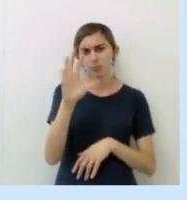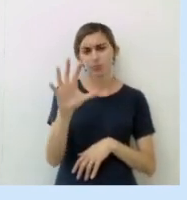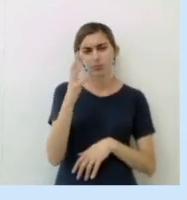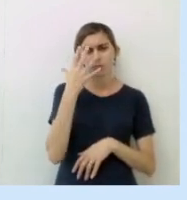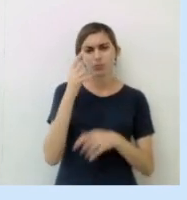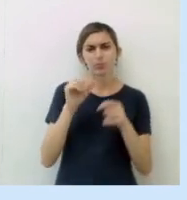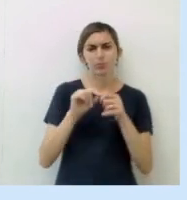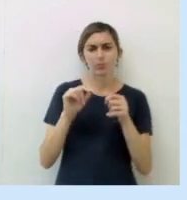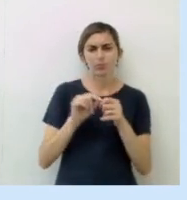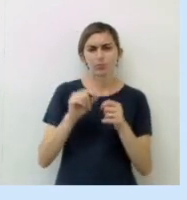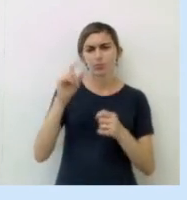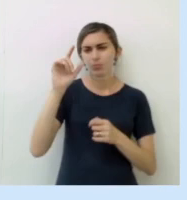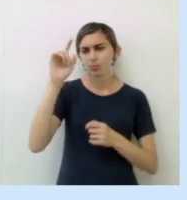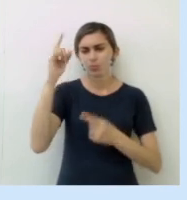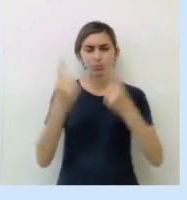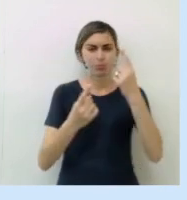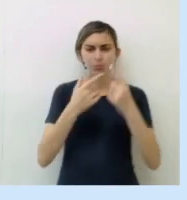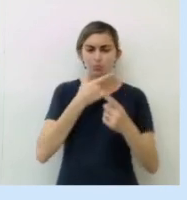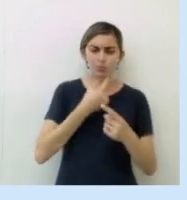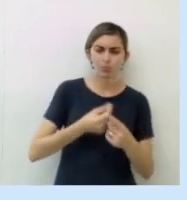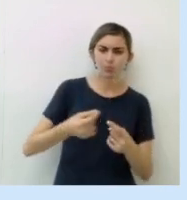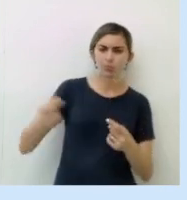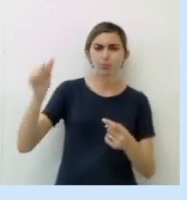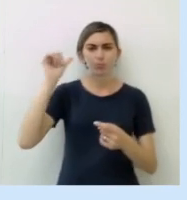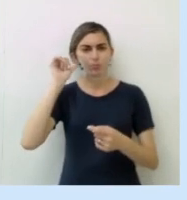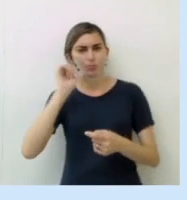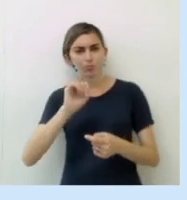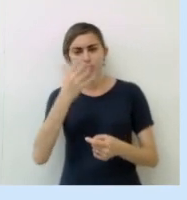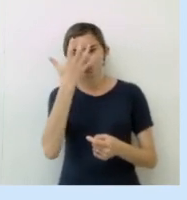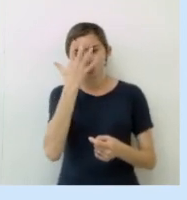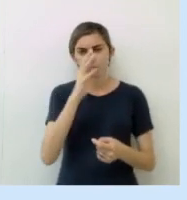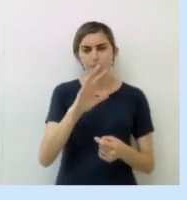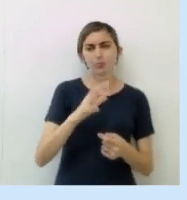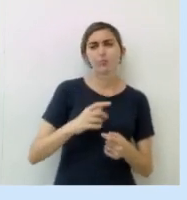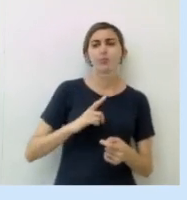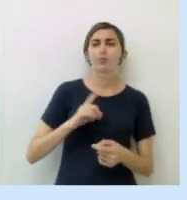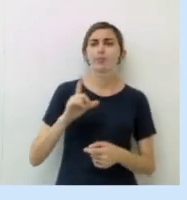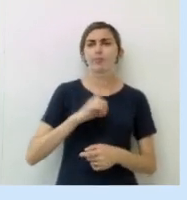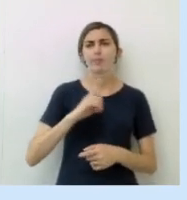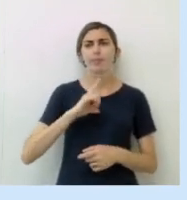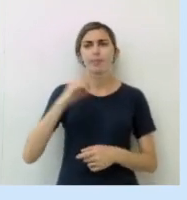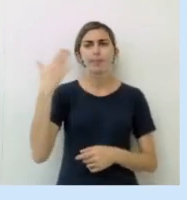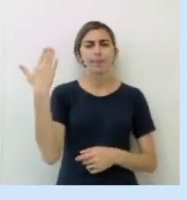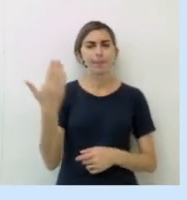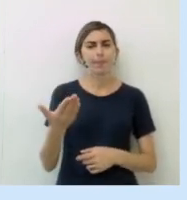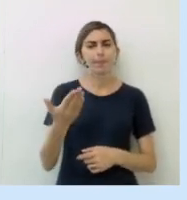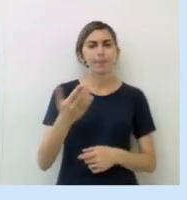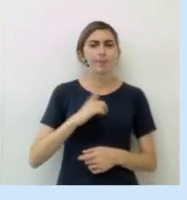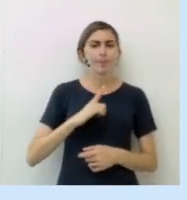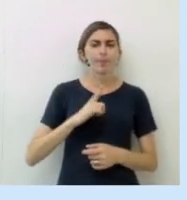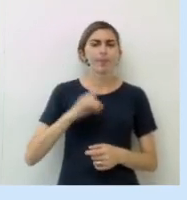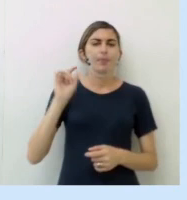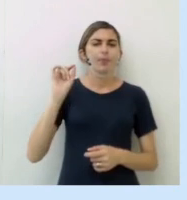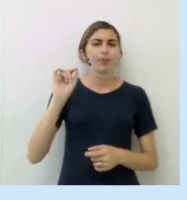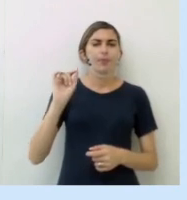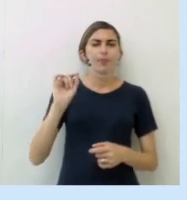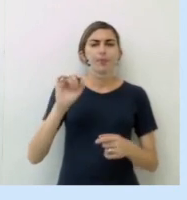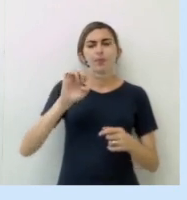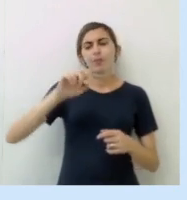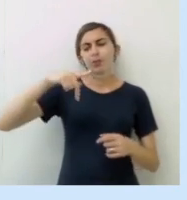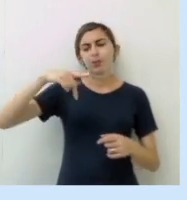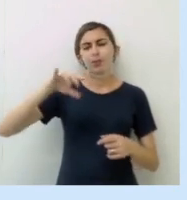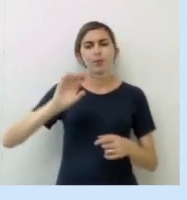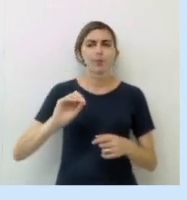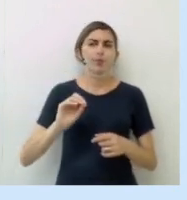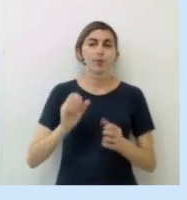e faziam os personagens masculinos e femininos. E aqui eu tenho para vocês essa questão, o